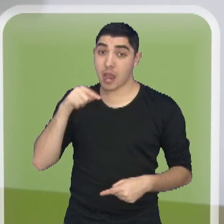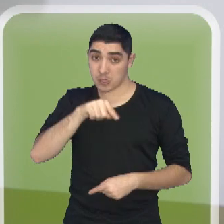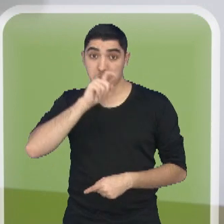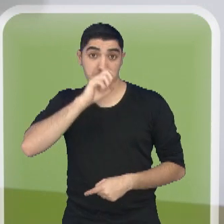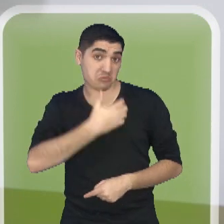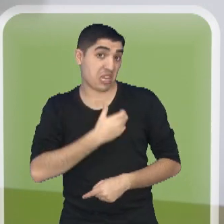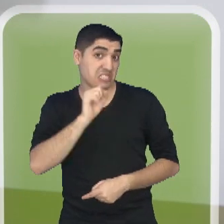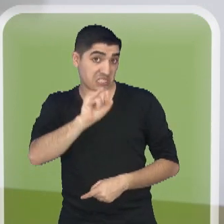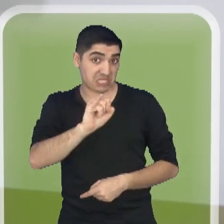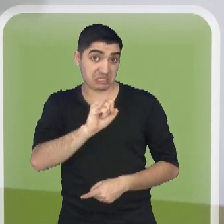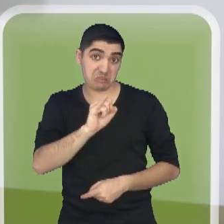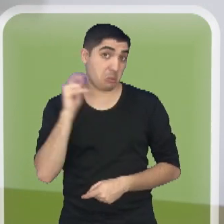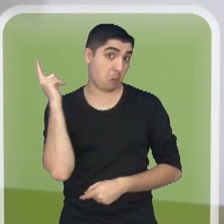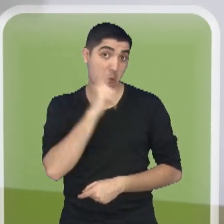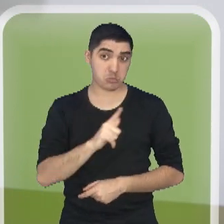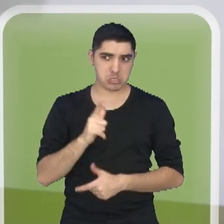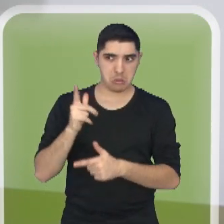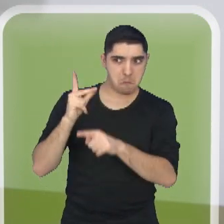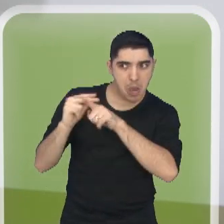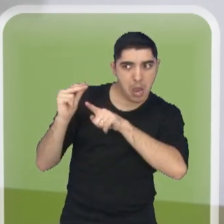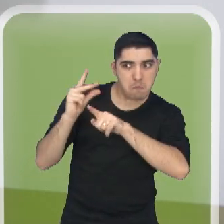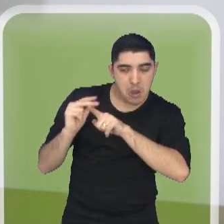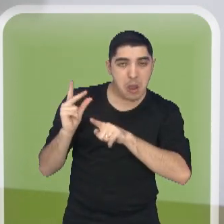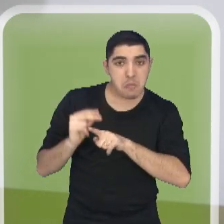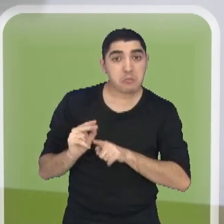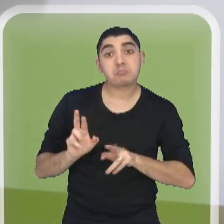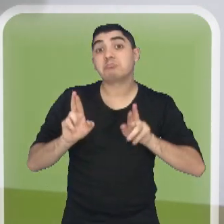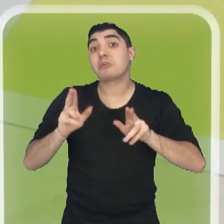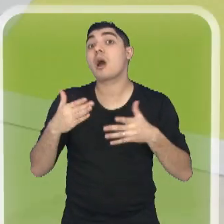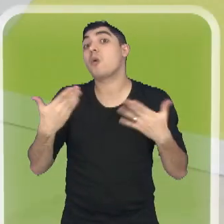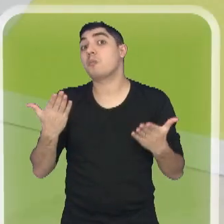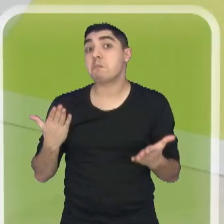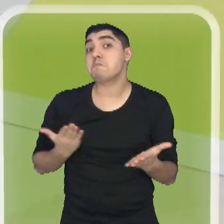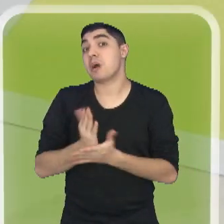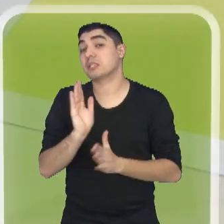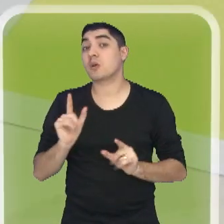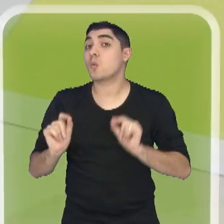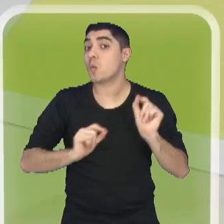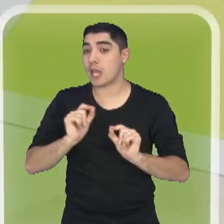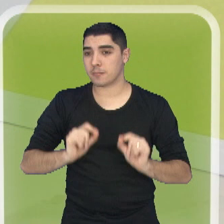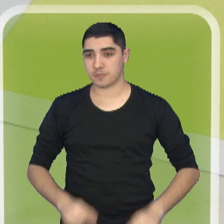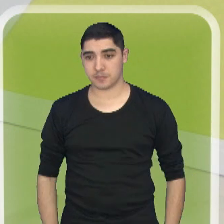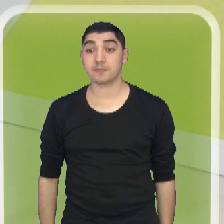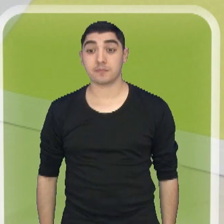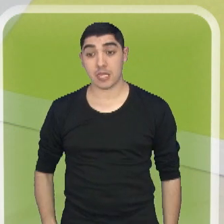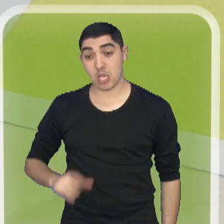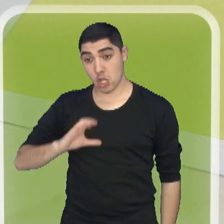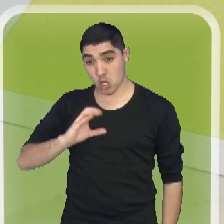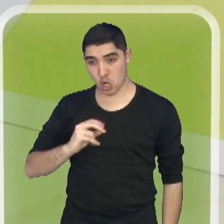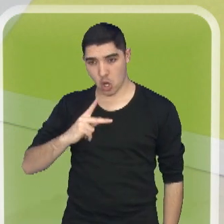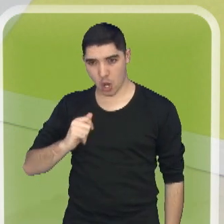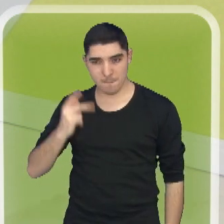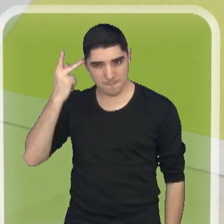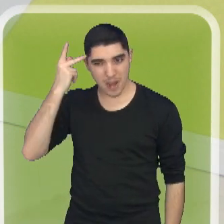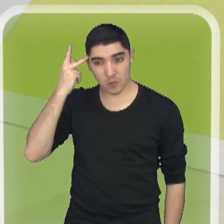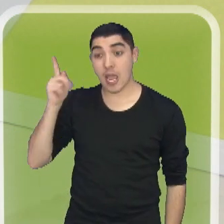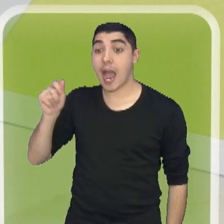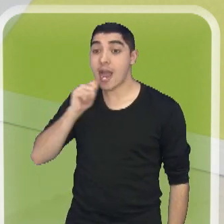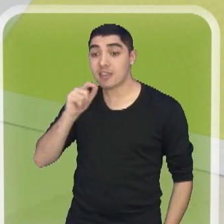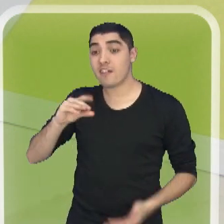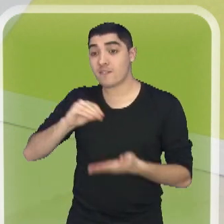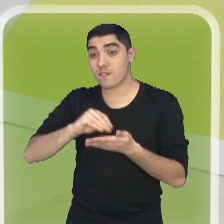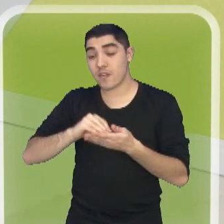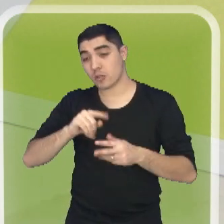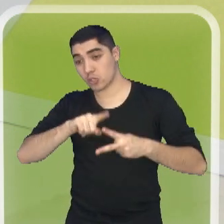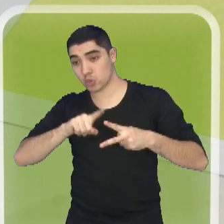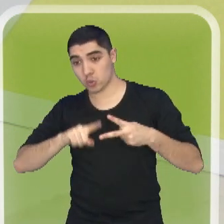se conseguir ir avançando, vai vendo, né, até onde chega nessa Copa Paulista. Pois é, dessa lista que a gente viu aqui, 24 atletas, ainda faltam dois para